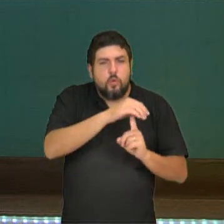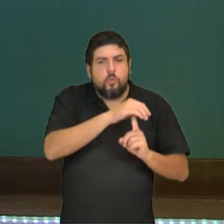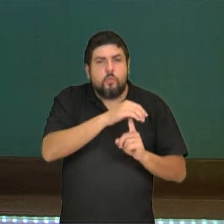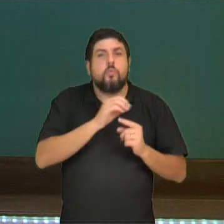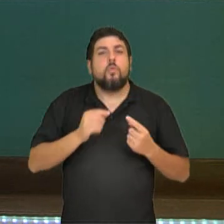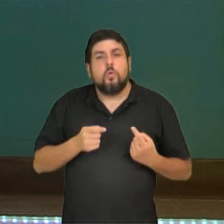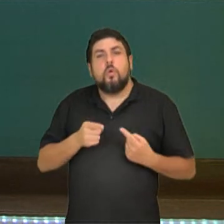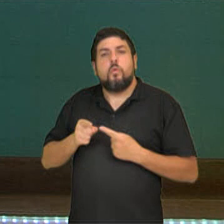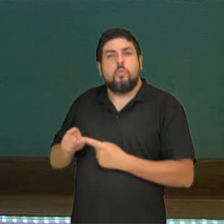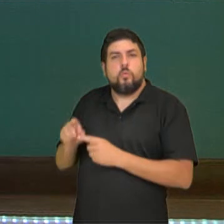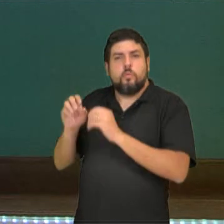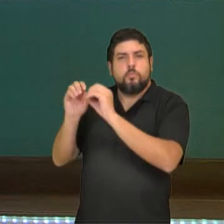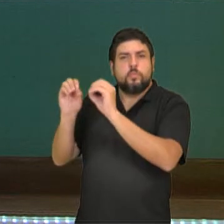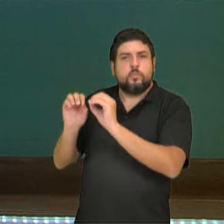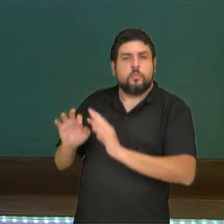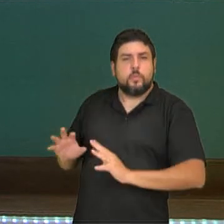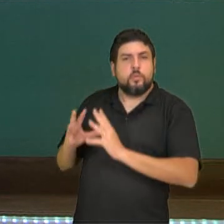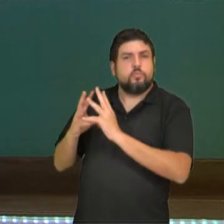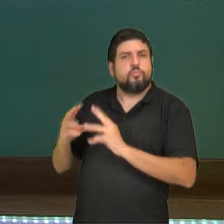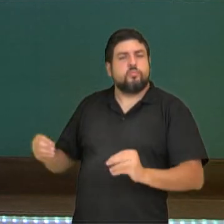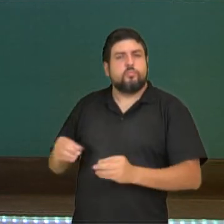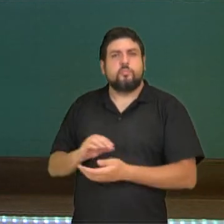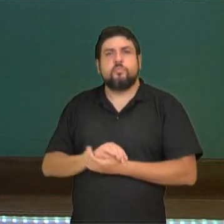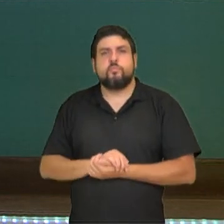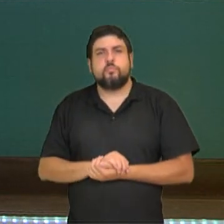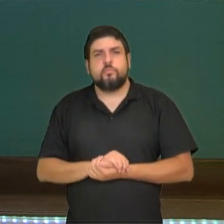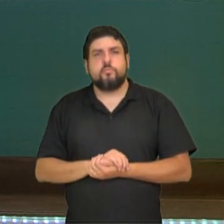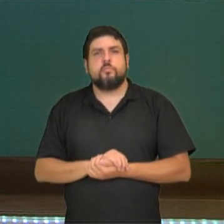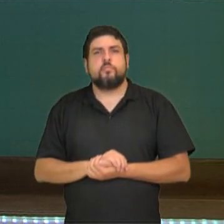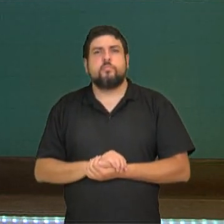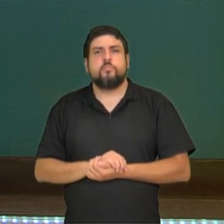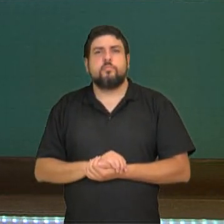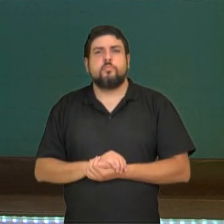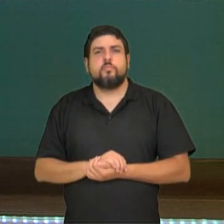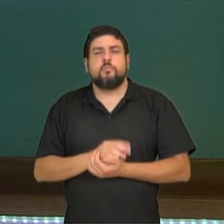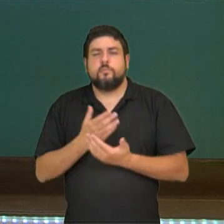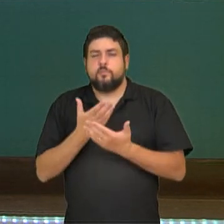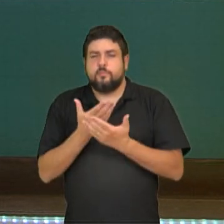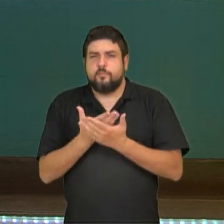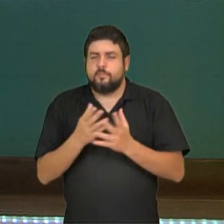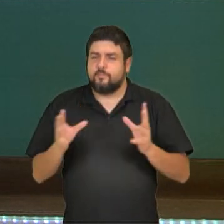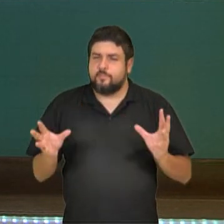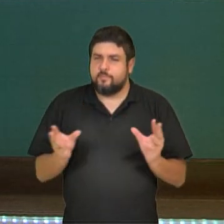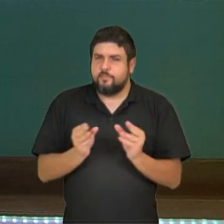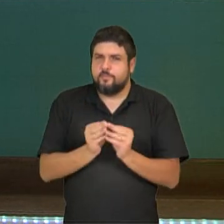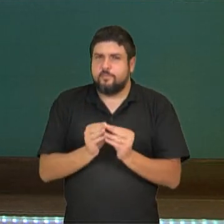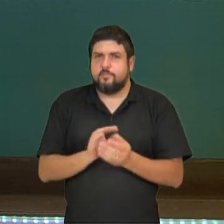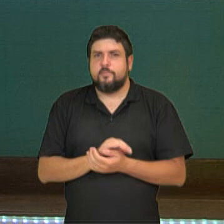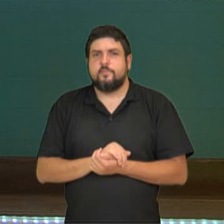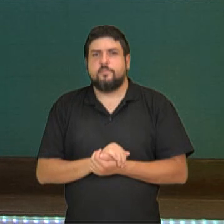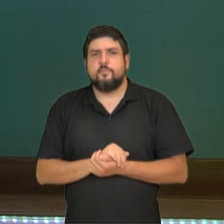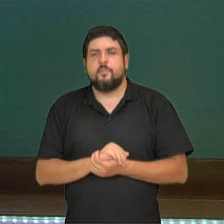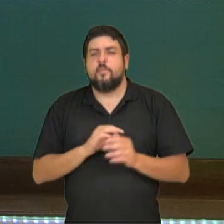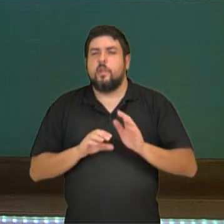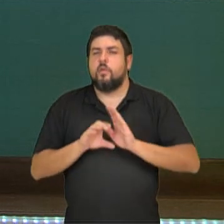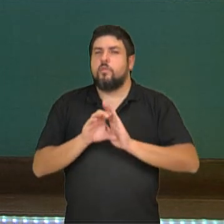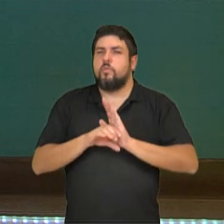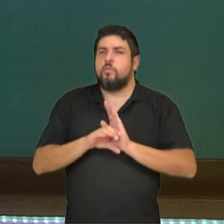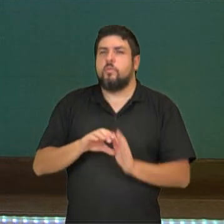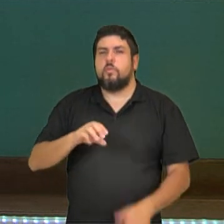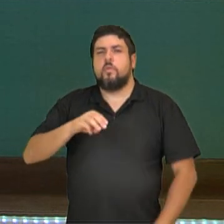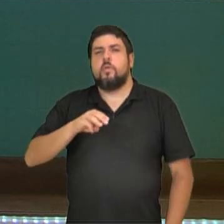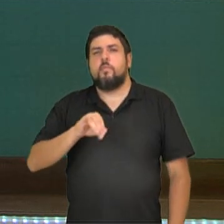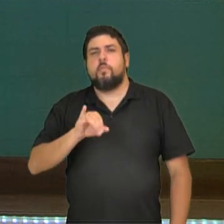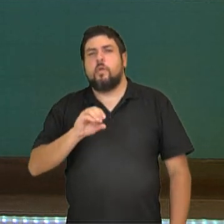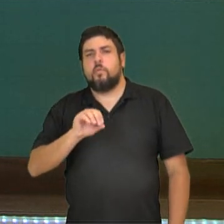quem? As bactérias. Interessante, né? E aqui a gente vai para a nossa retomada. O conceito de micose, que são aquelas doenças